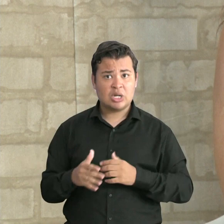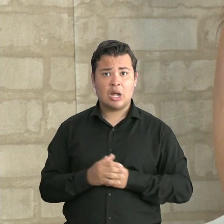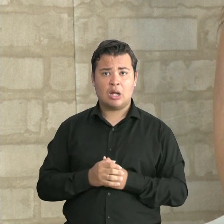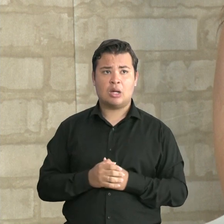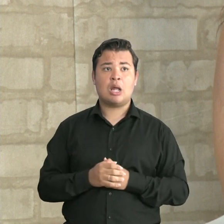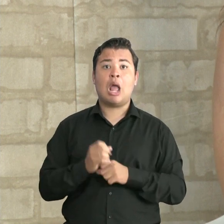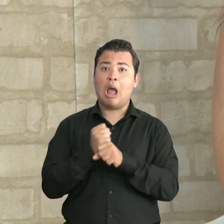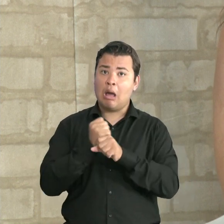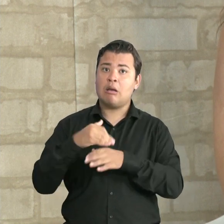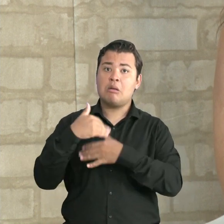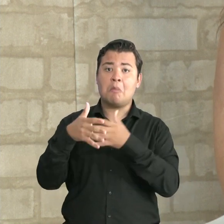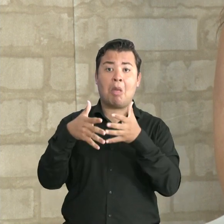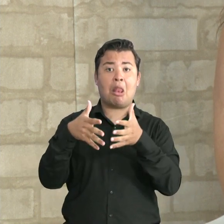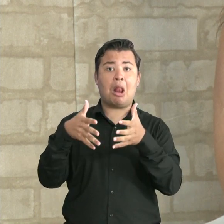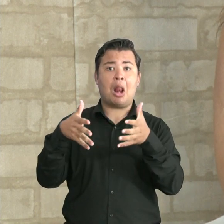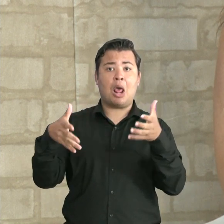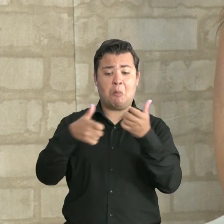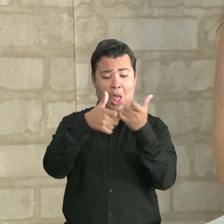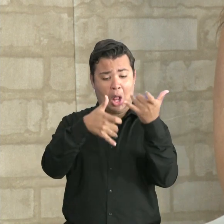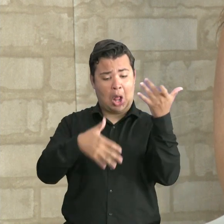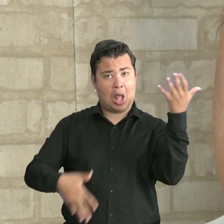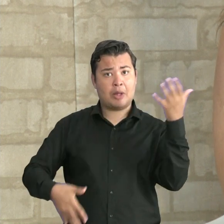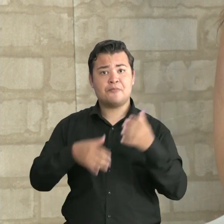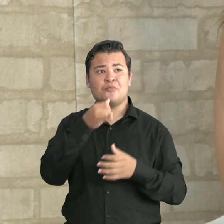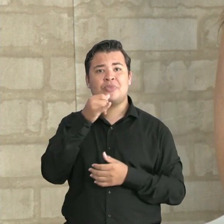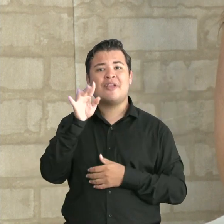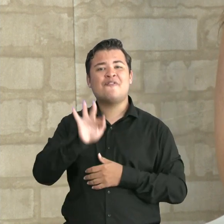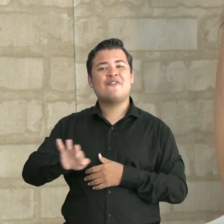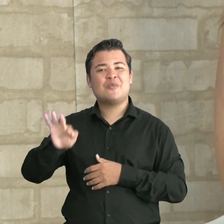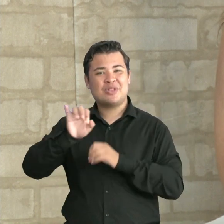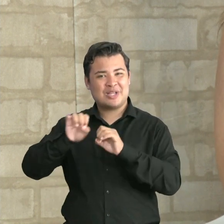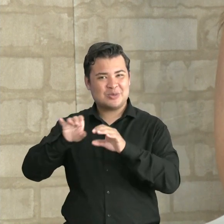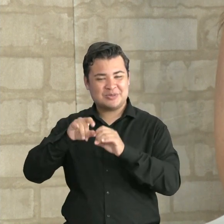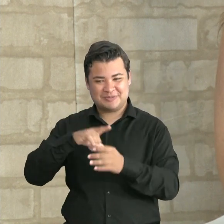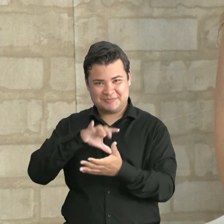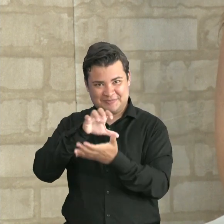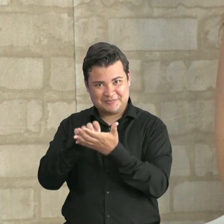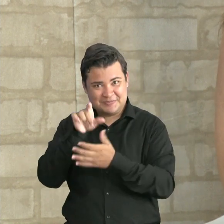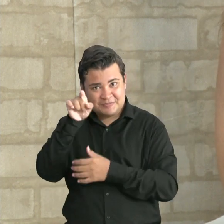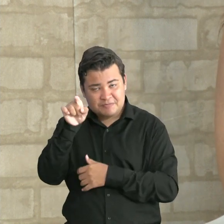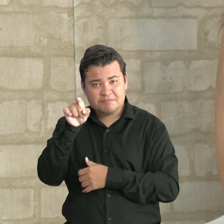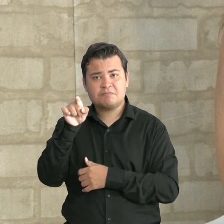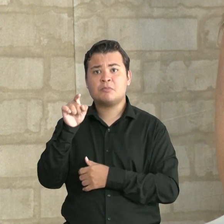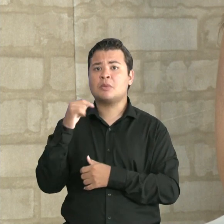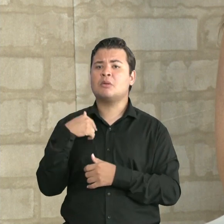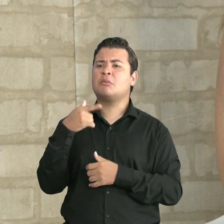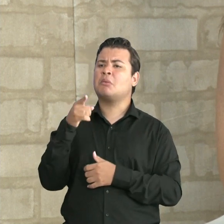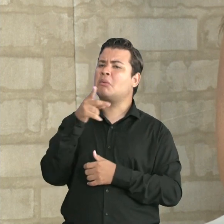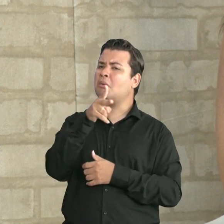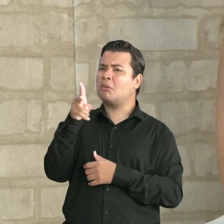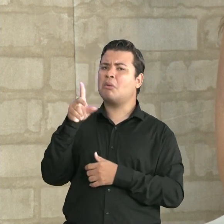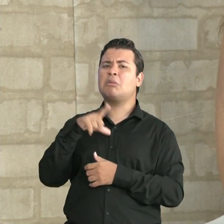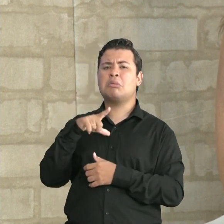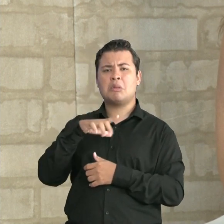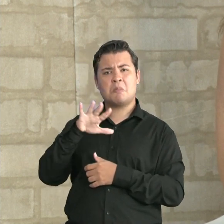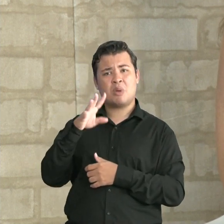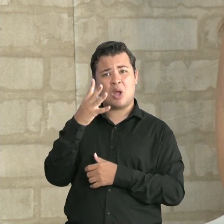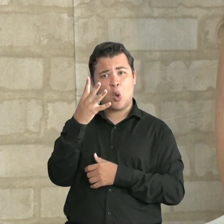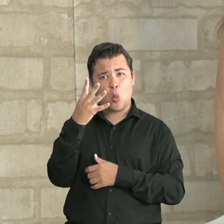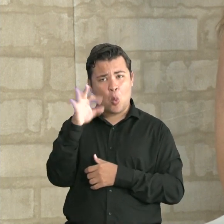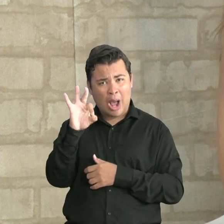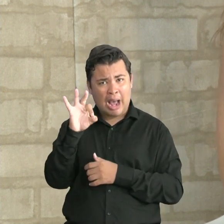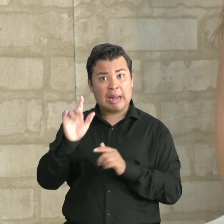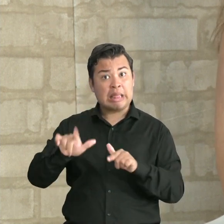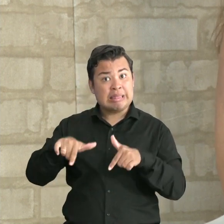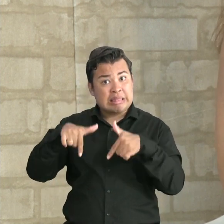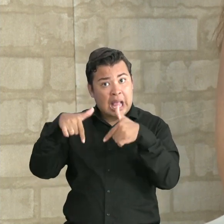ano. Eu vejo pela unidade da Faculdade de Educação que nós temos em torno de mais ou menos 40 ações em